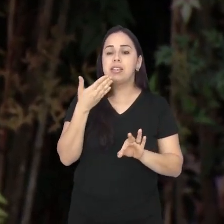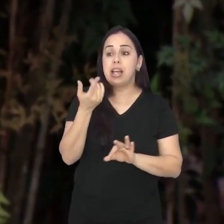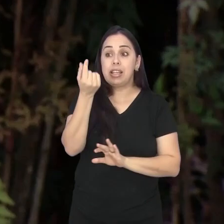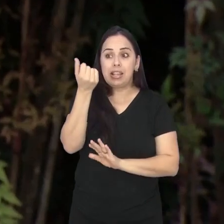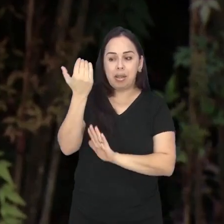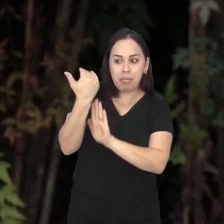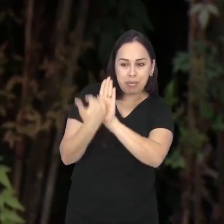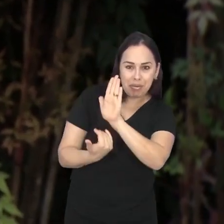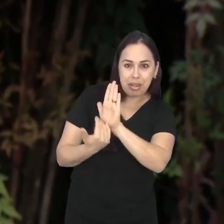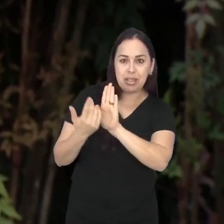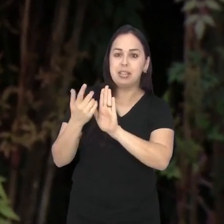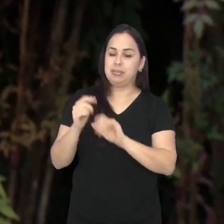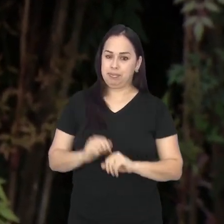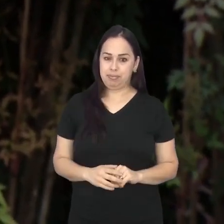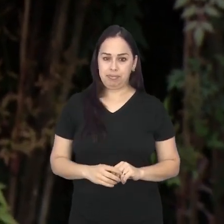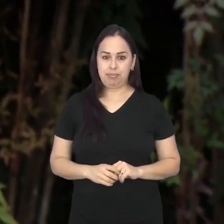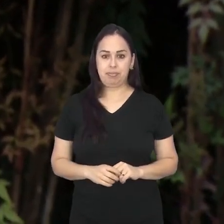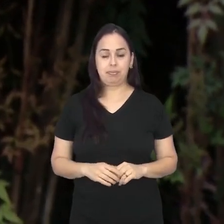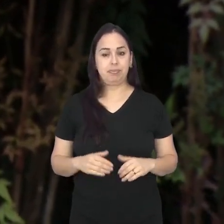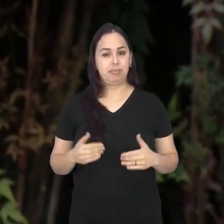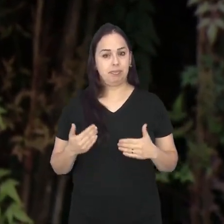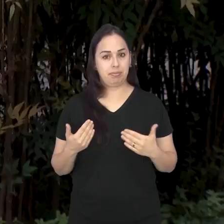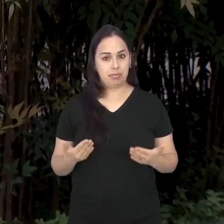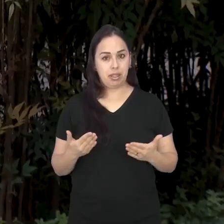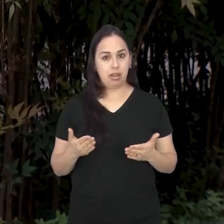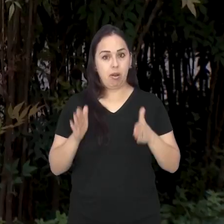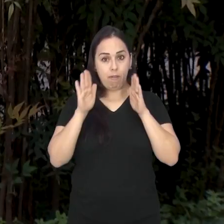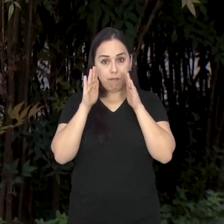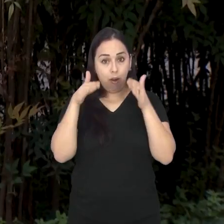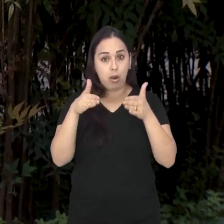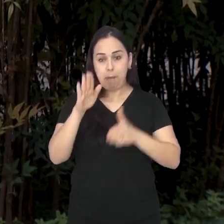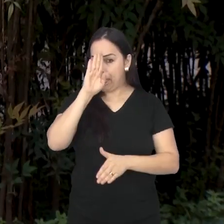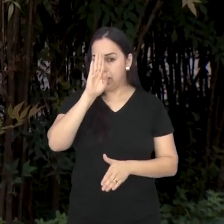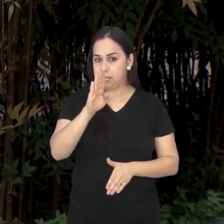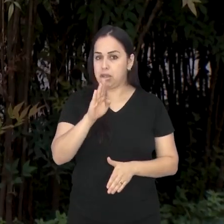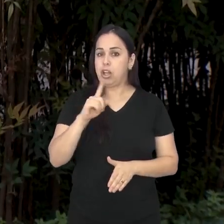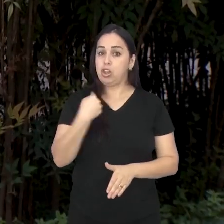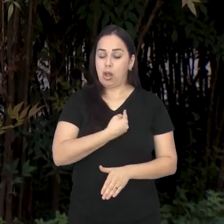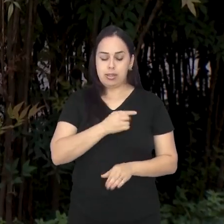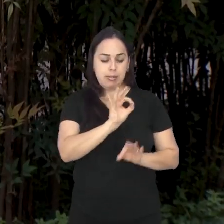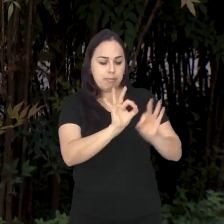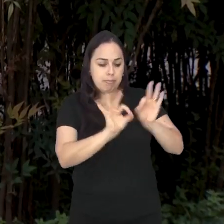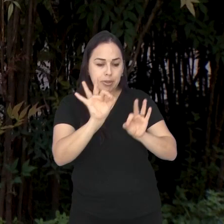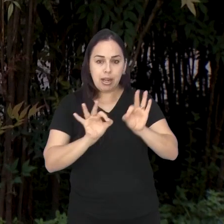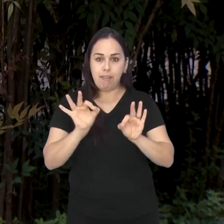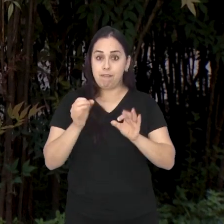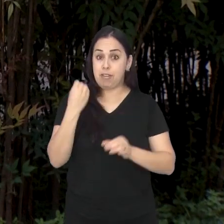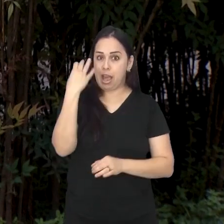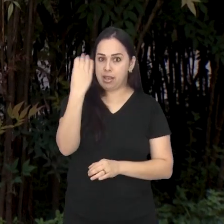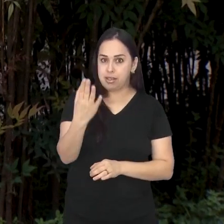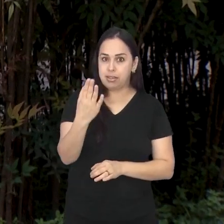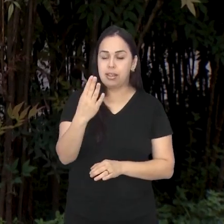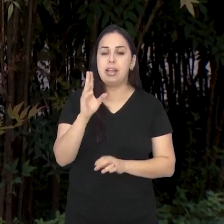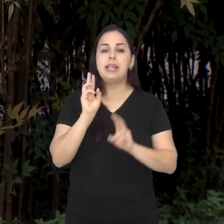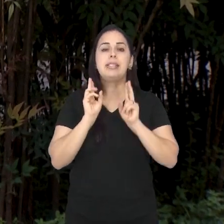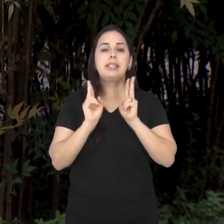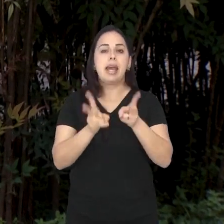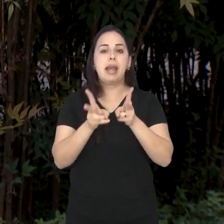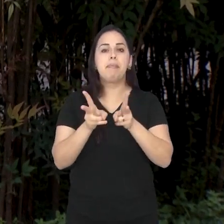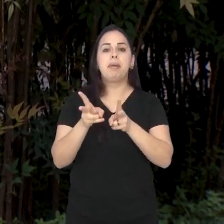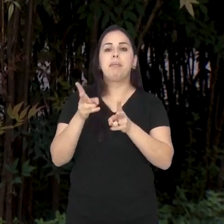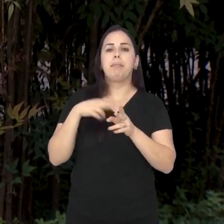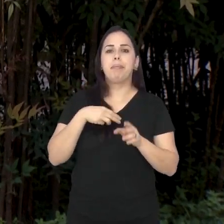será para garantir promoções e melhores preços. Olha, o ponto principal quando a gente está se programando para viajar é sempre procurar